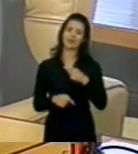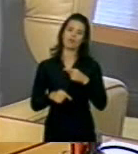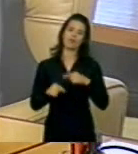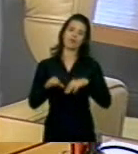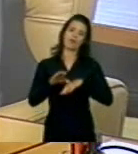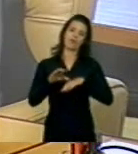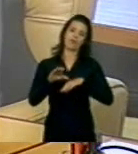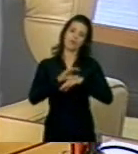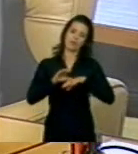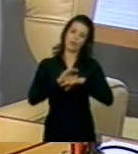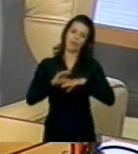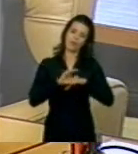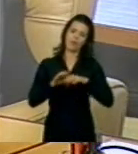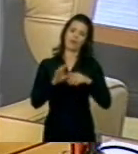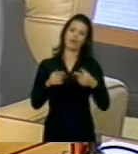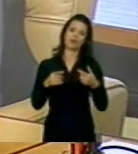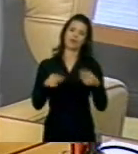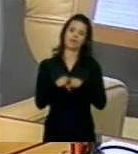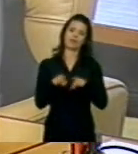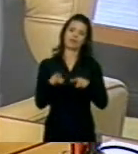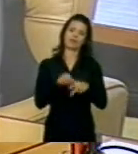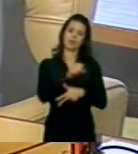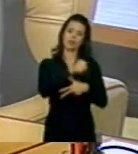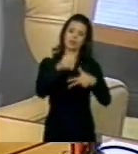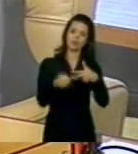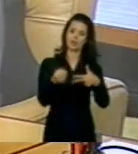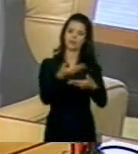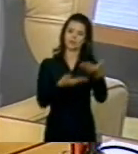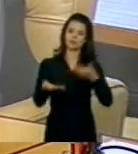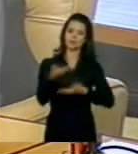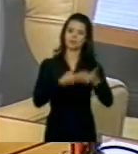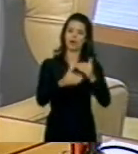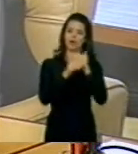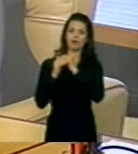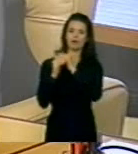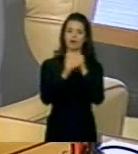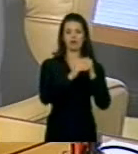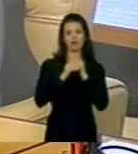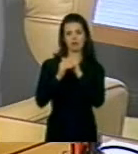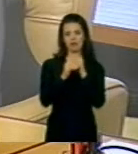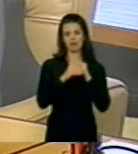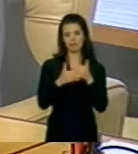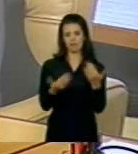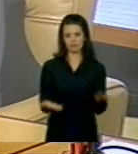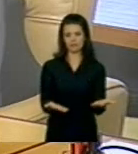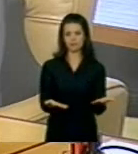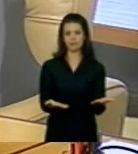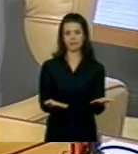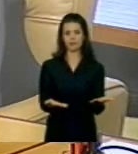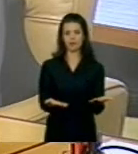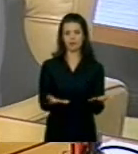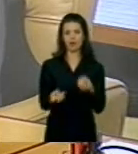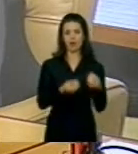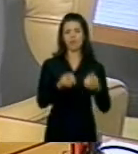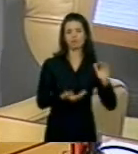hierárquica entre os poderes conferidos pela Constituição ao Congresso para paralisar processos penais